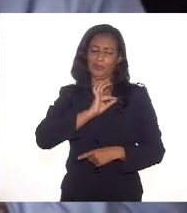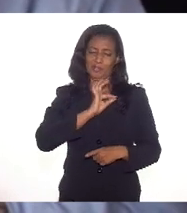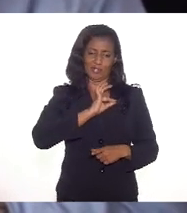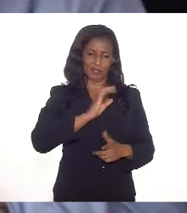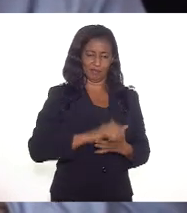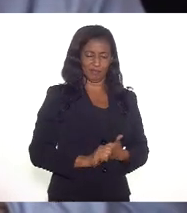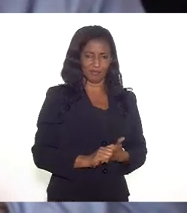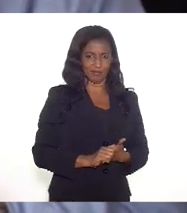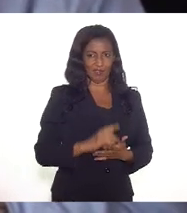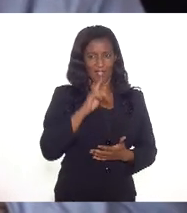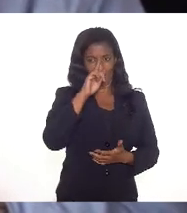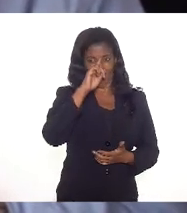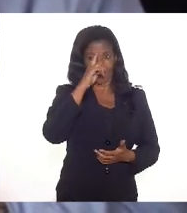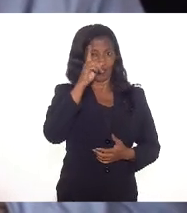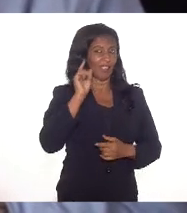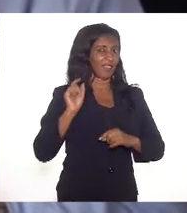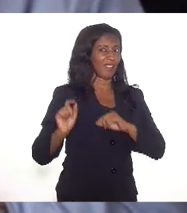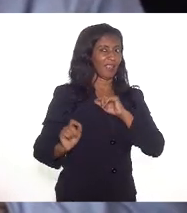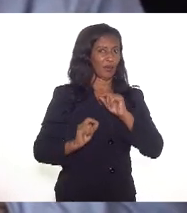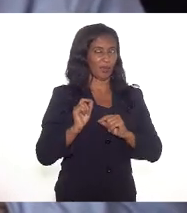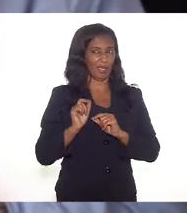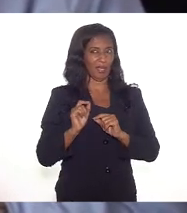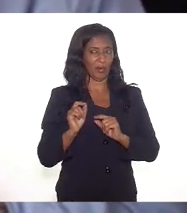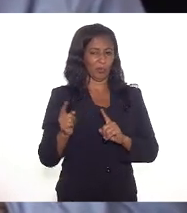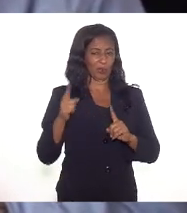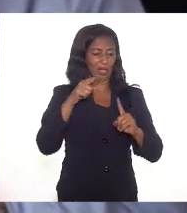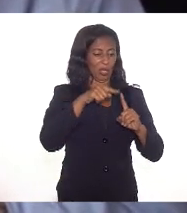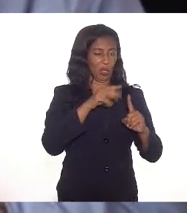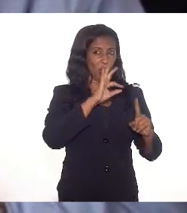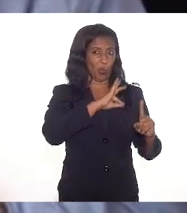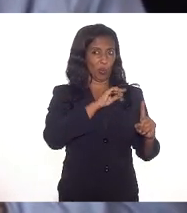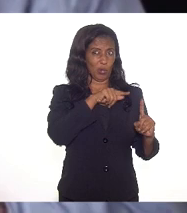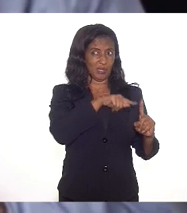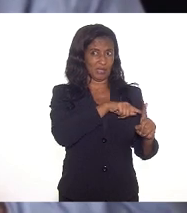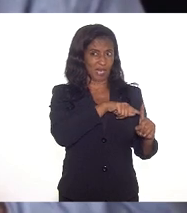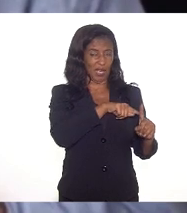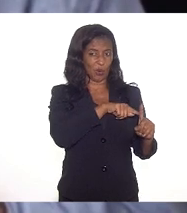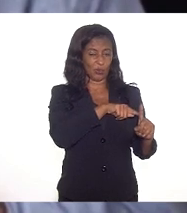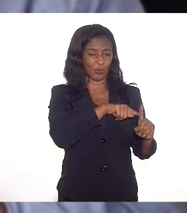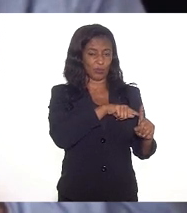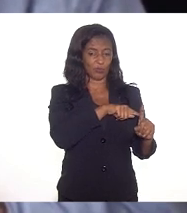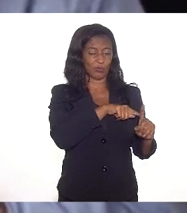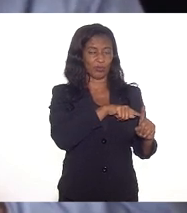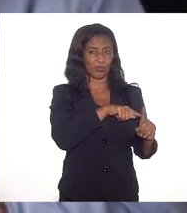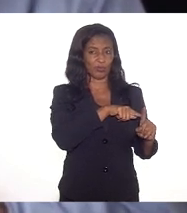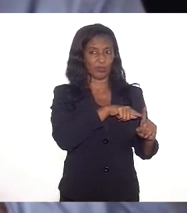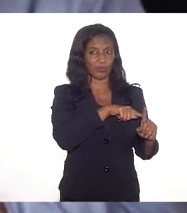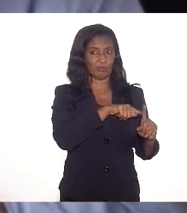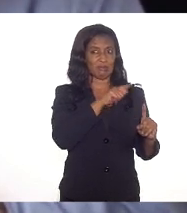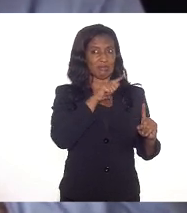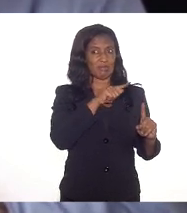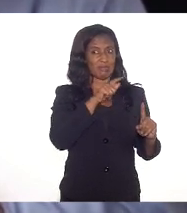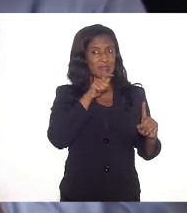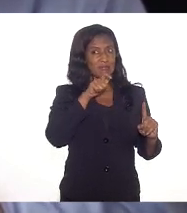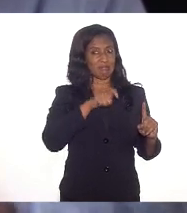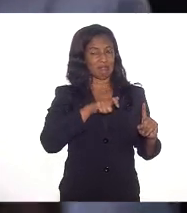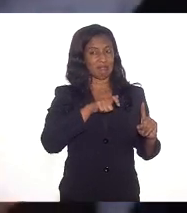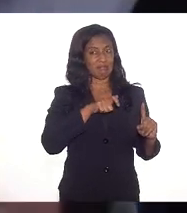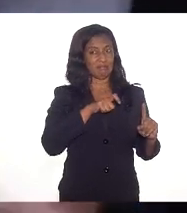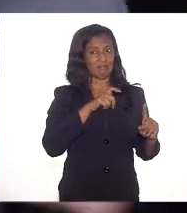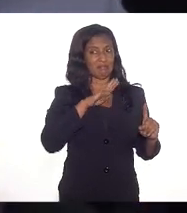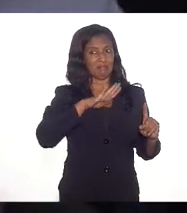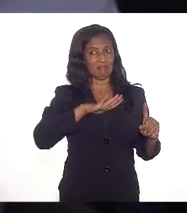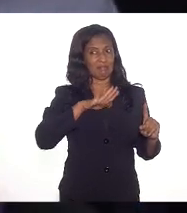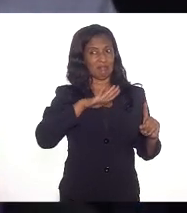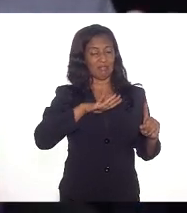A ideia é colocar o policial em situações, vamos dizer, delicadas. Mas tá bom, não vou